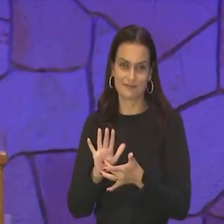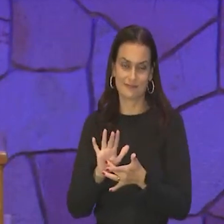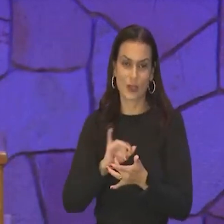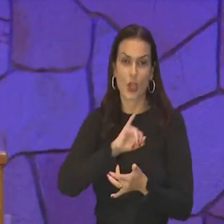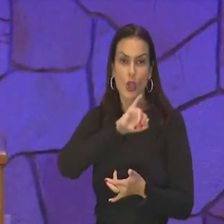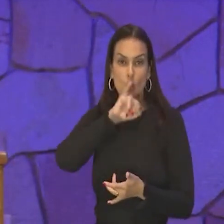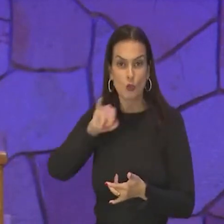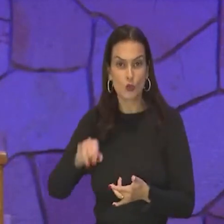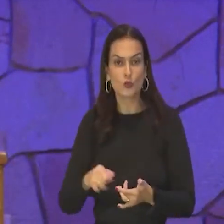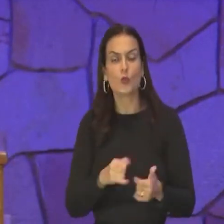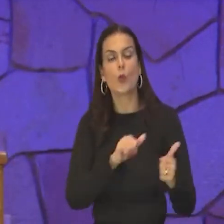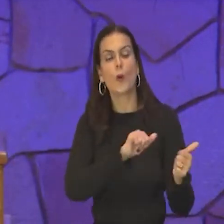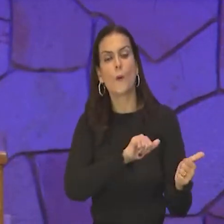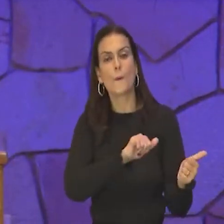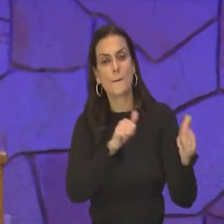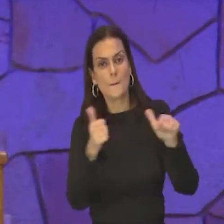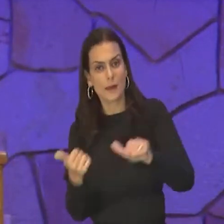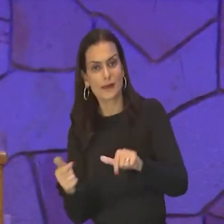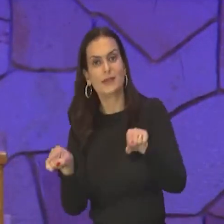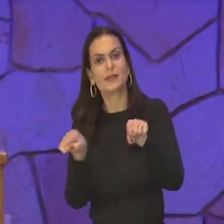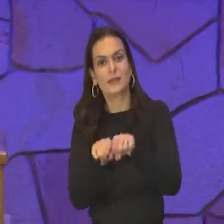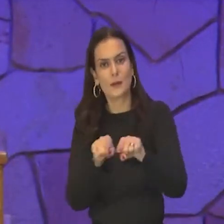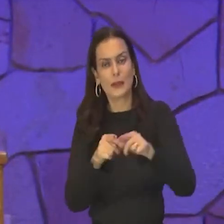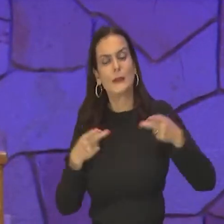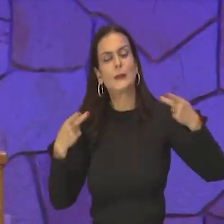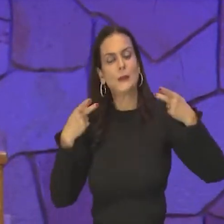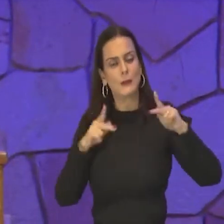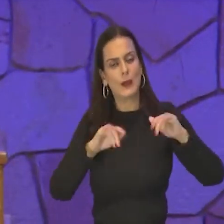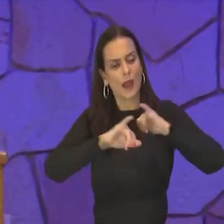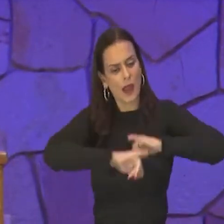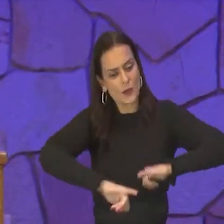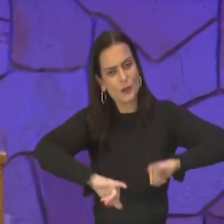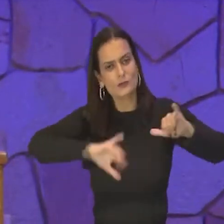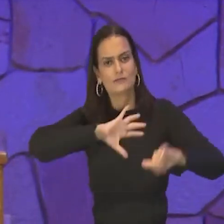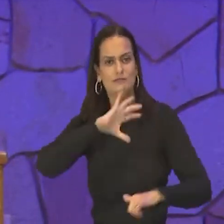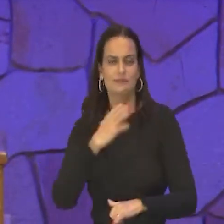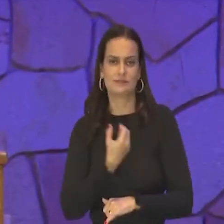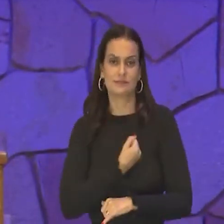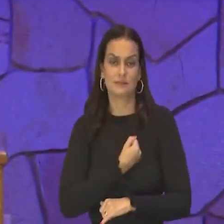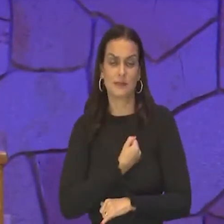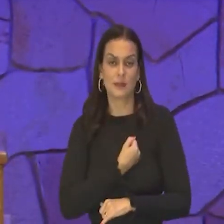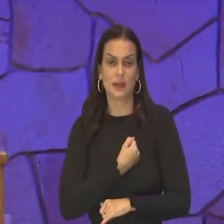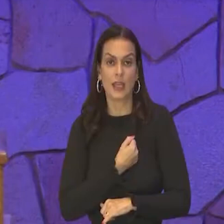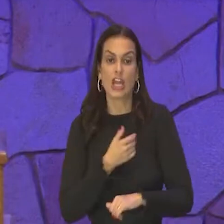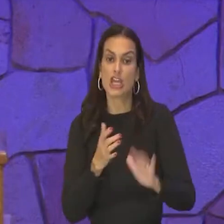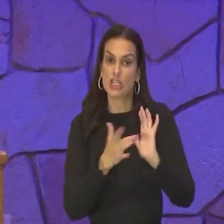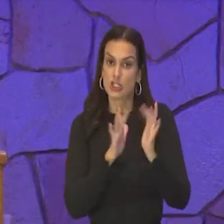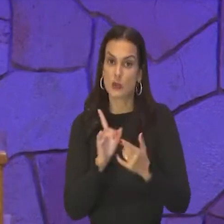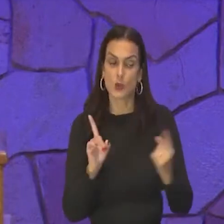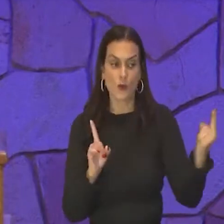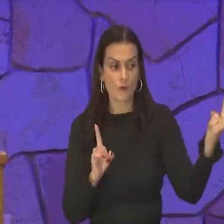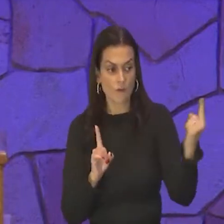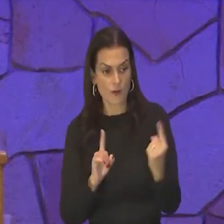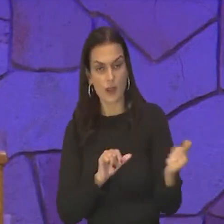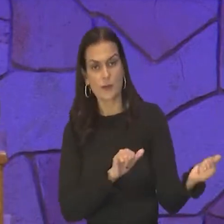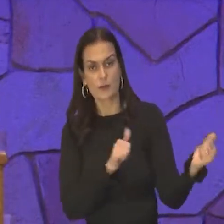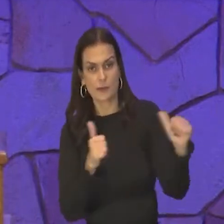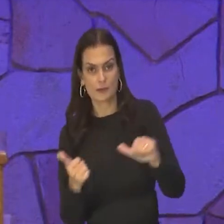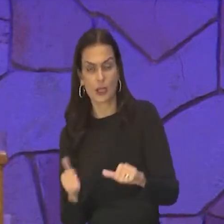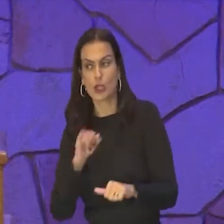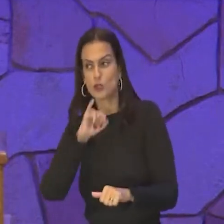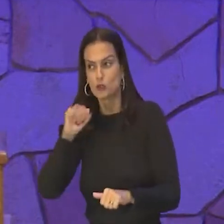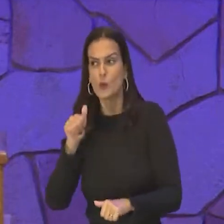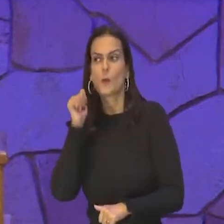no deserto, anunciando a Cristo, falando da salvação, e Jesus vem até ele para ser batizado, e João Batista